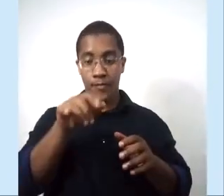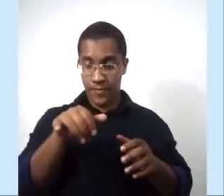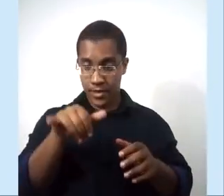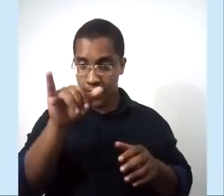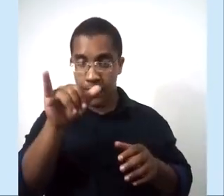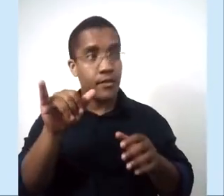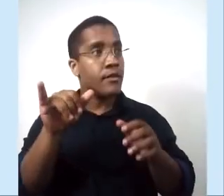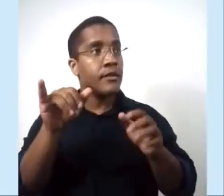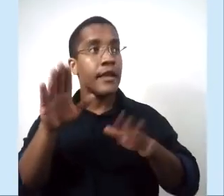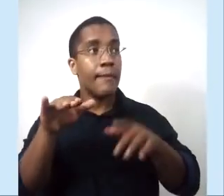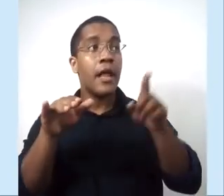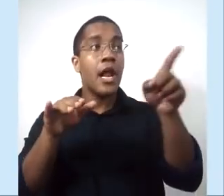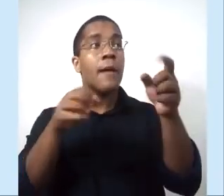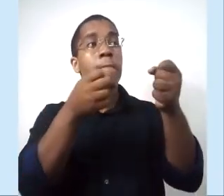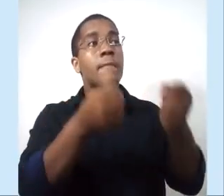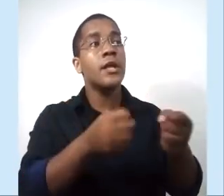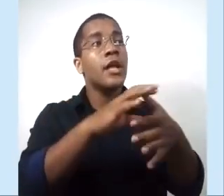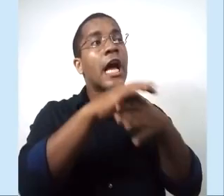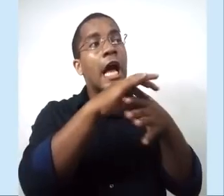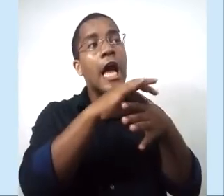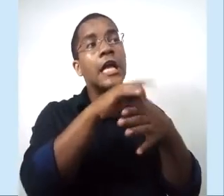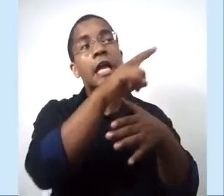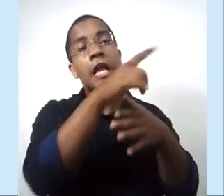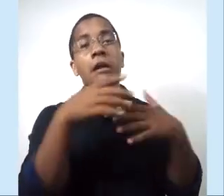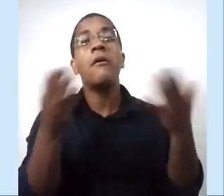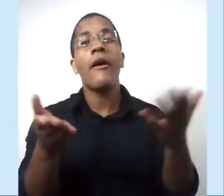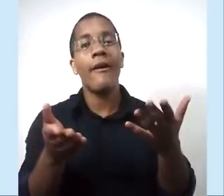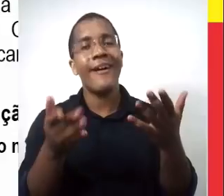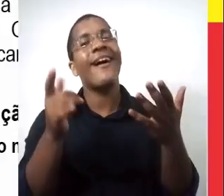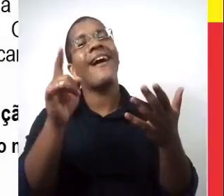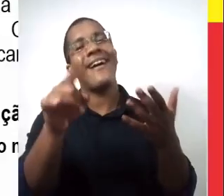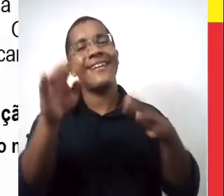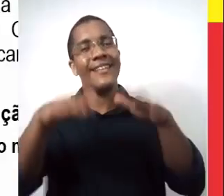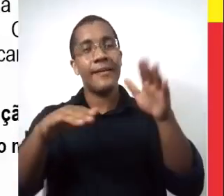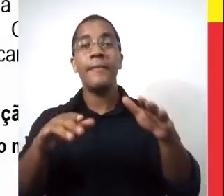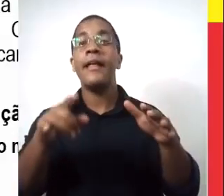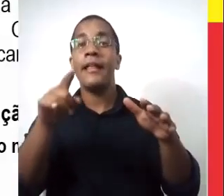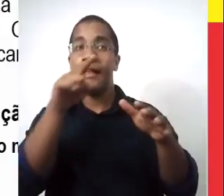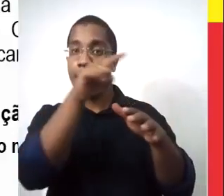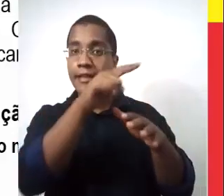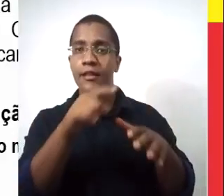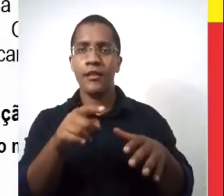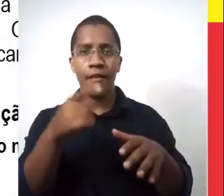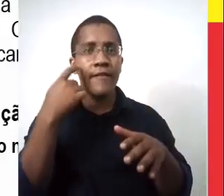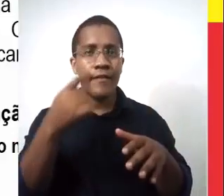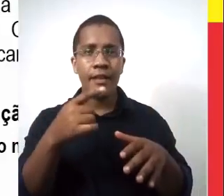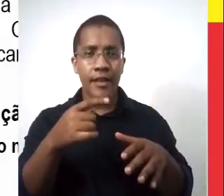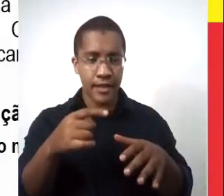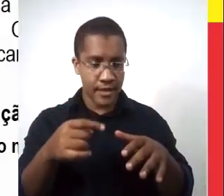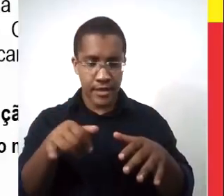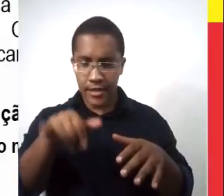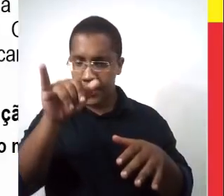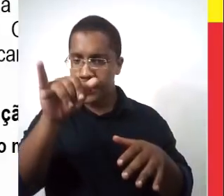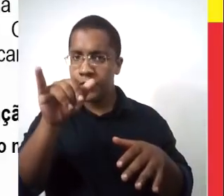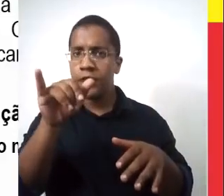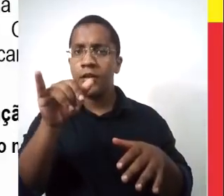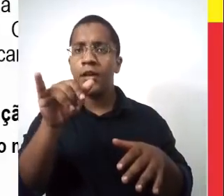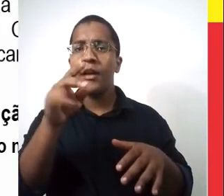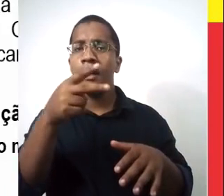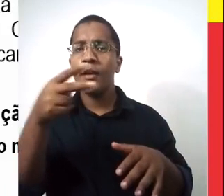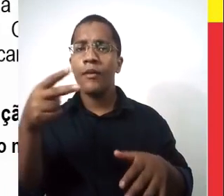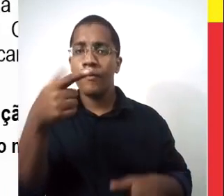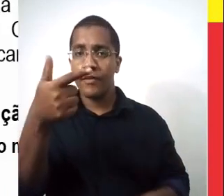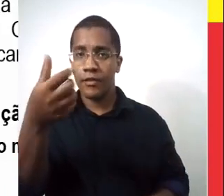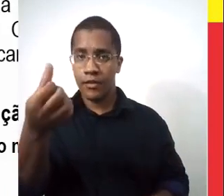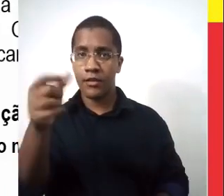carne, certo? Então, é isso aí que vocês estão vendo na tela, ó, que é Y é igual a 26x. A